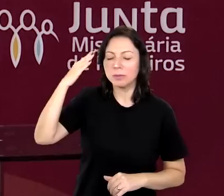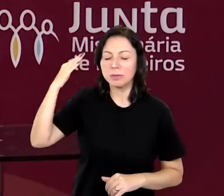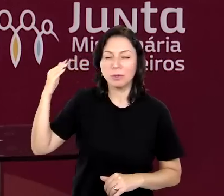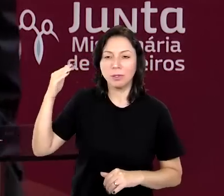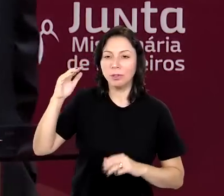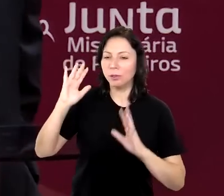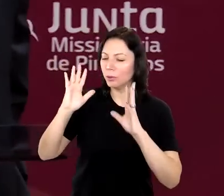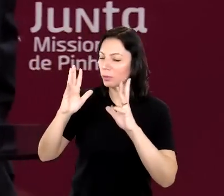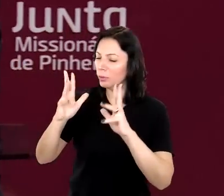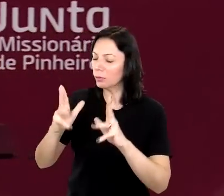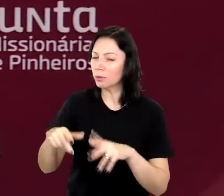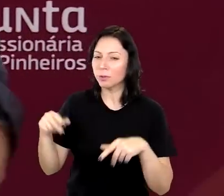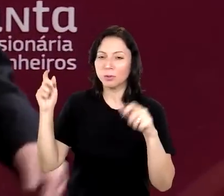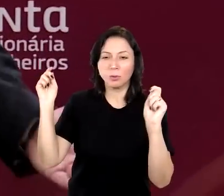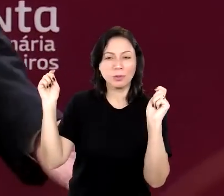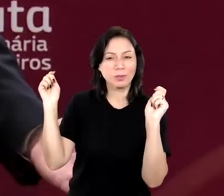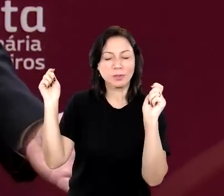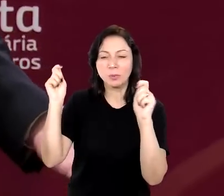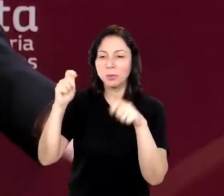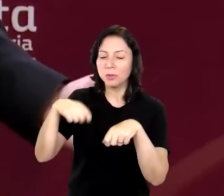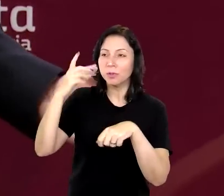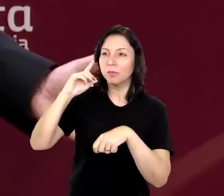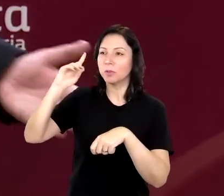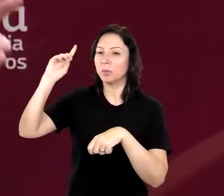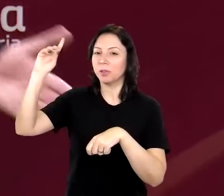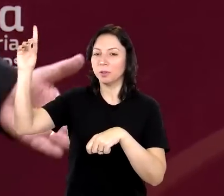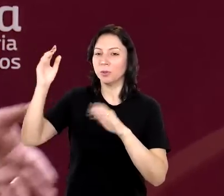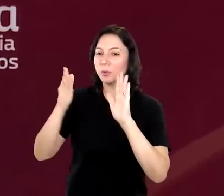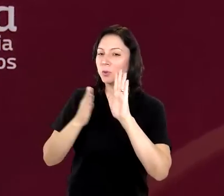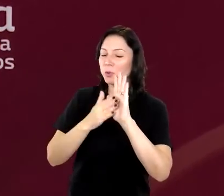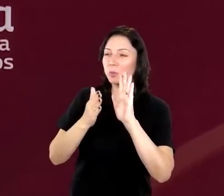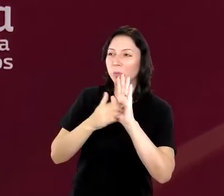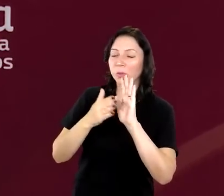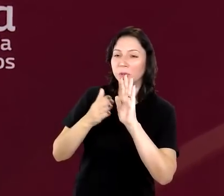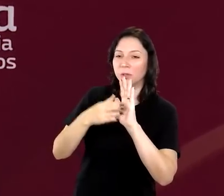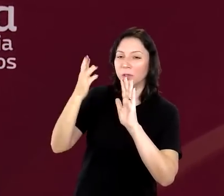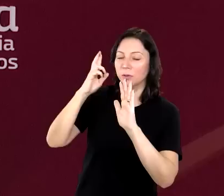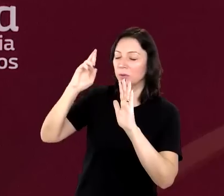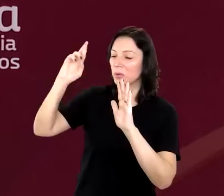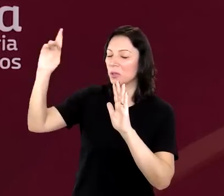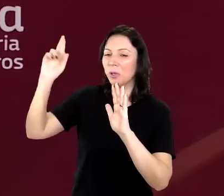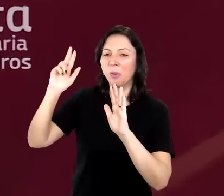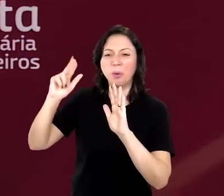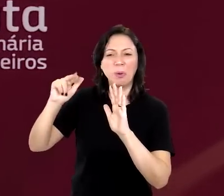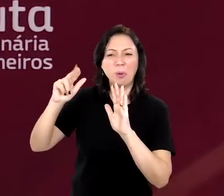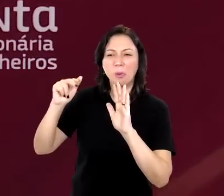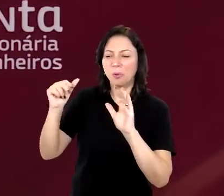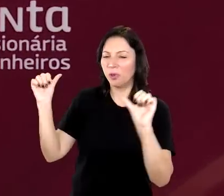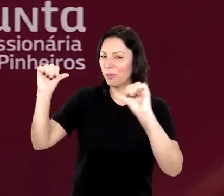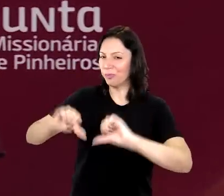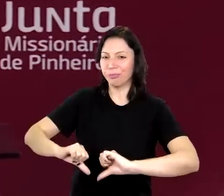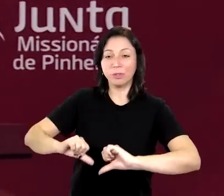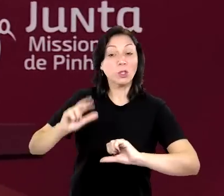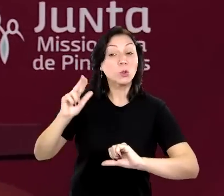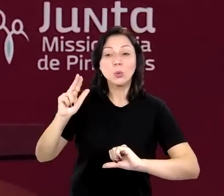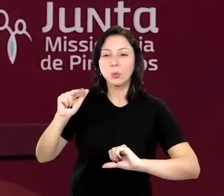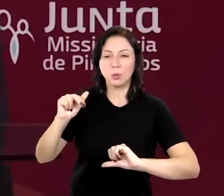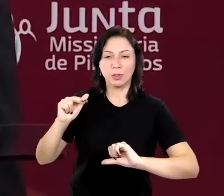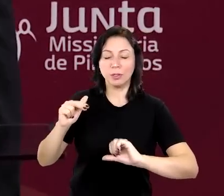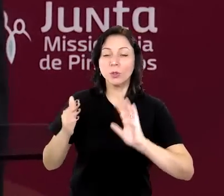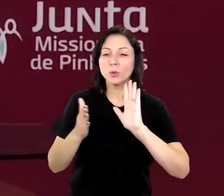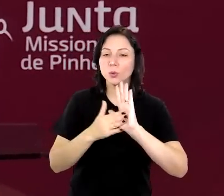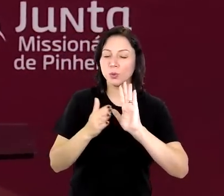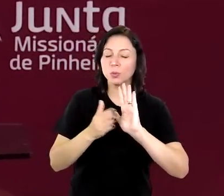ser frustrado. Eis aqui, me abomino, coloco a minha boca no pó, porque eu te conhecia só de ouvir, mas agora os meus